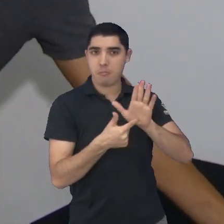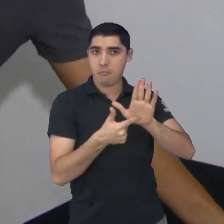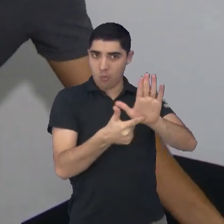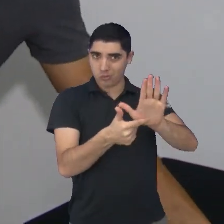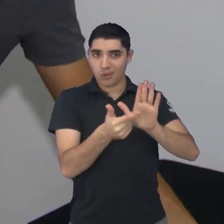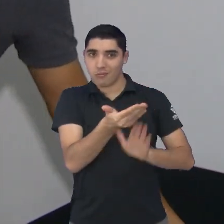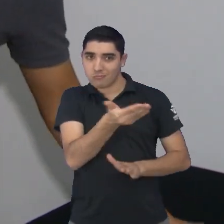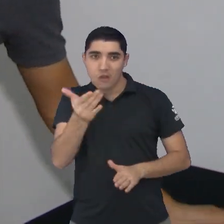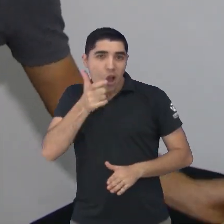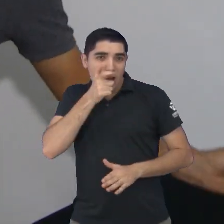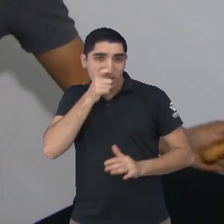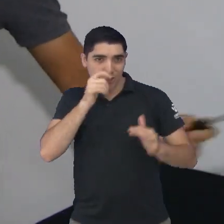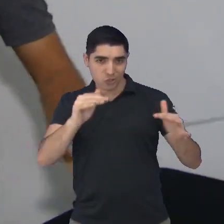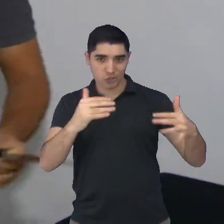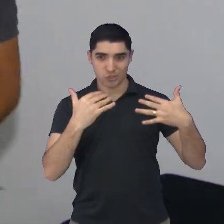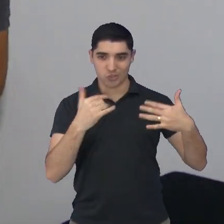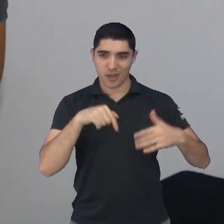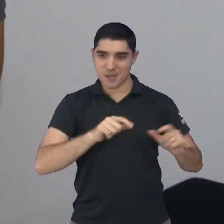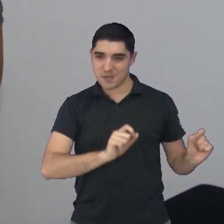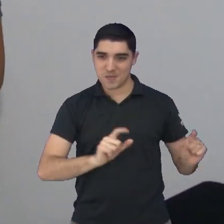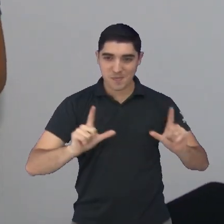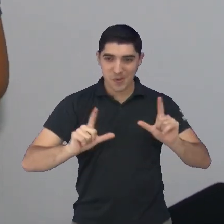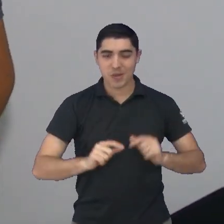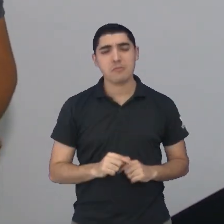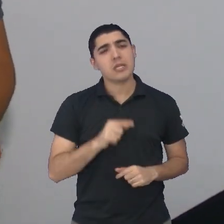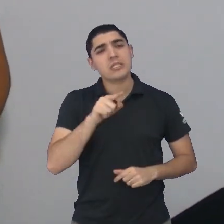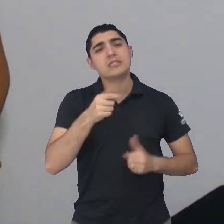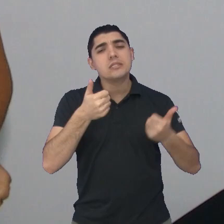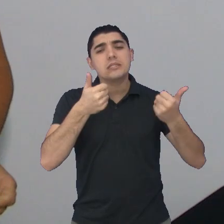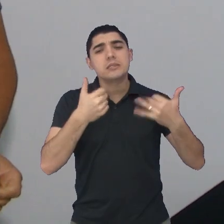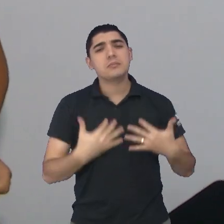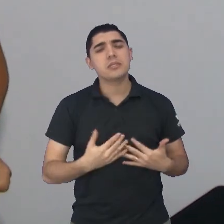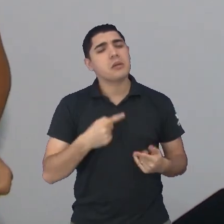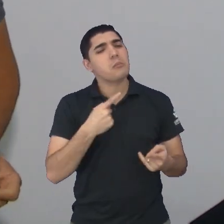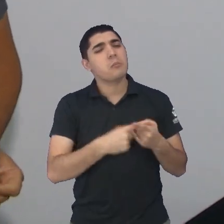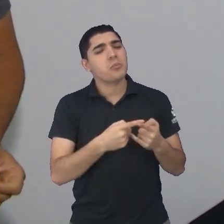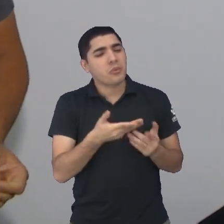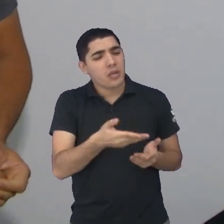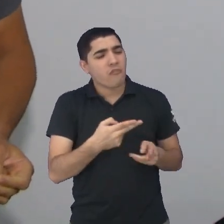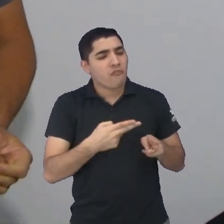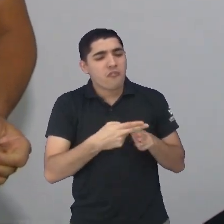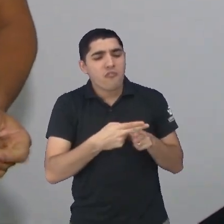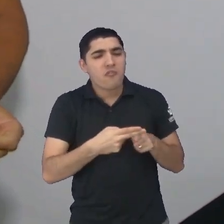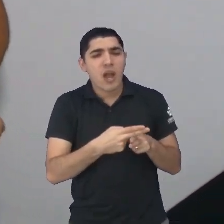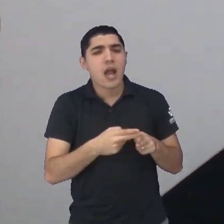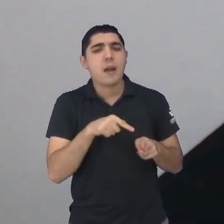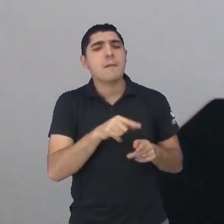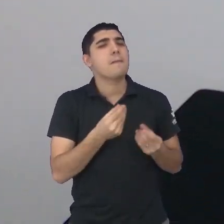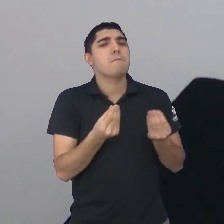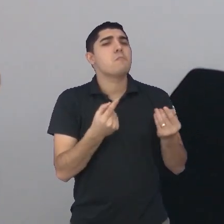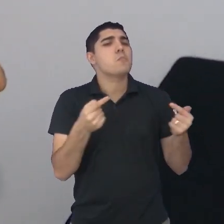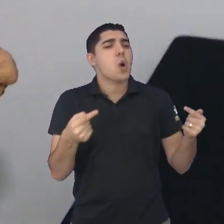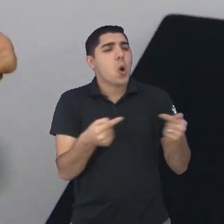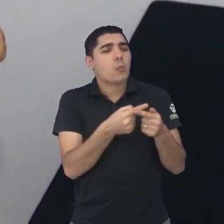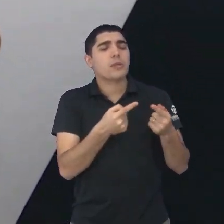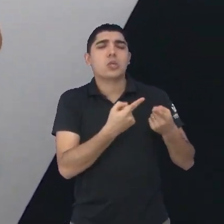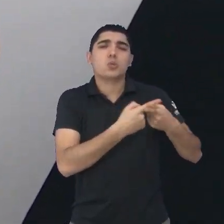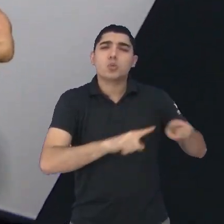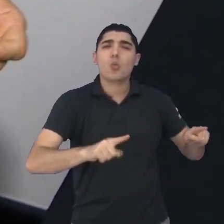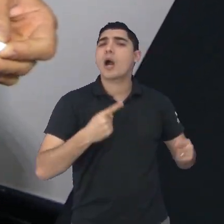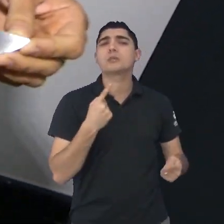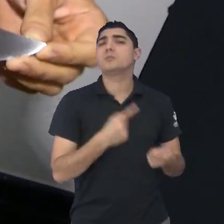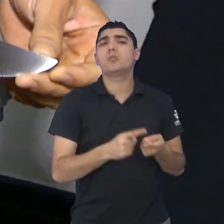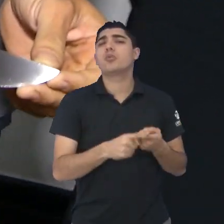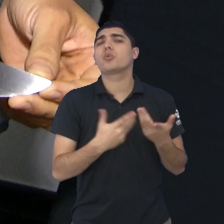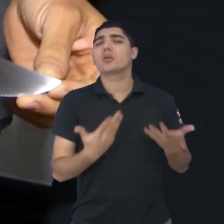pessoal que está assistindo a gente aqui no Estação Mercado. Explica para a gente por que essa faca, então, ela seria usada, né, por um churrasqueiro, por que ela é boa para